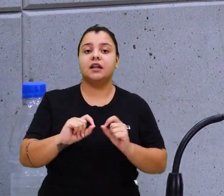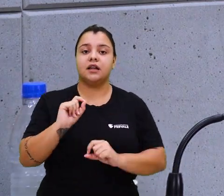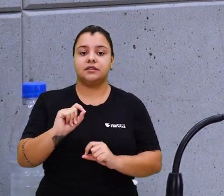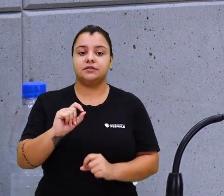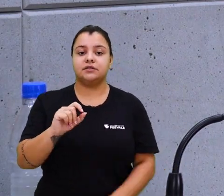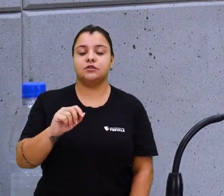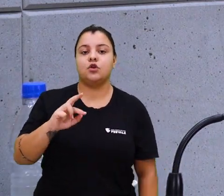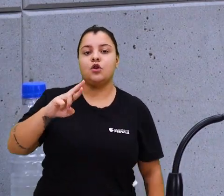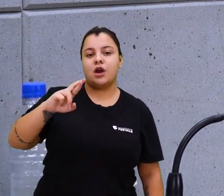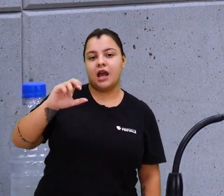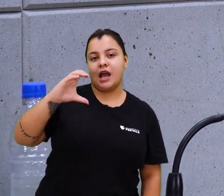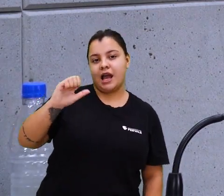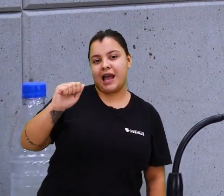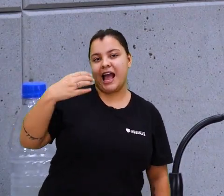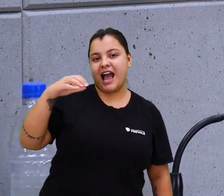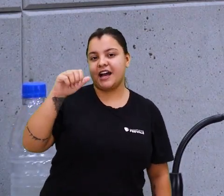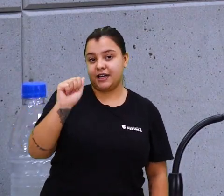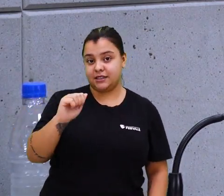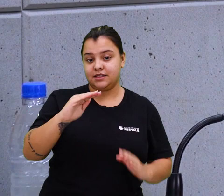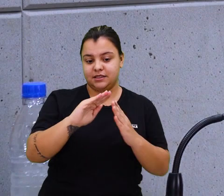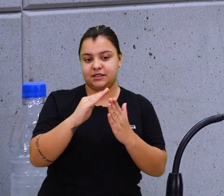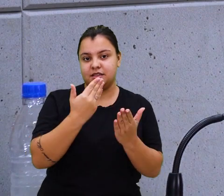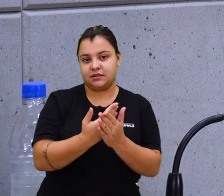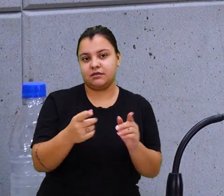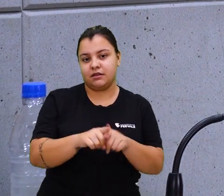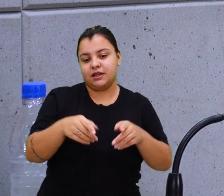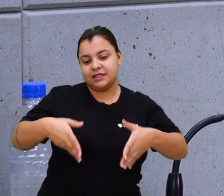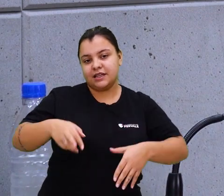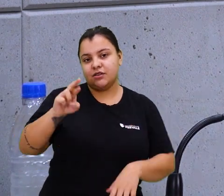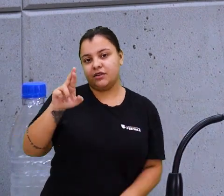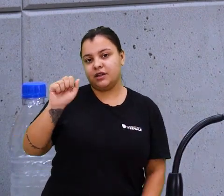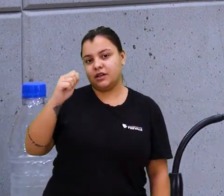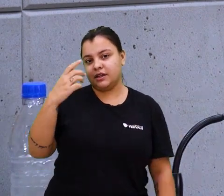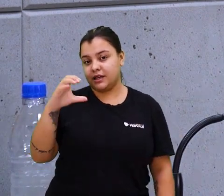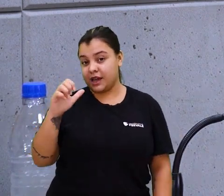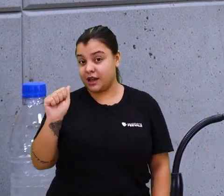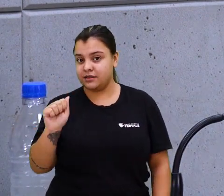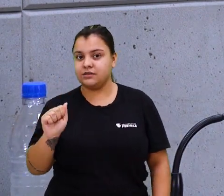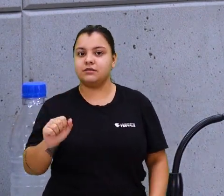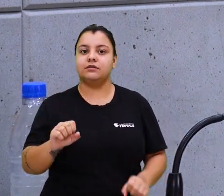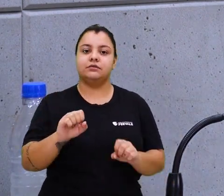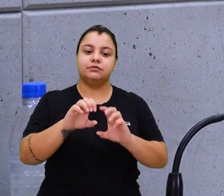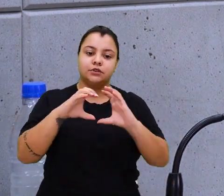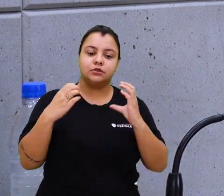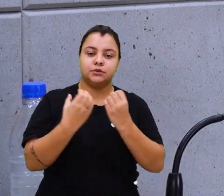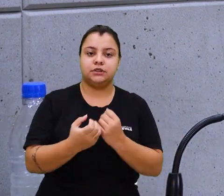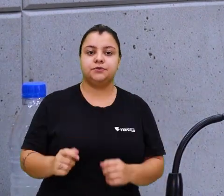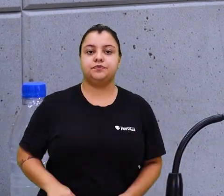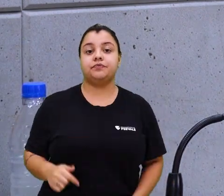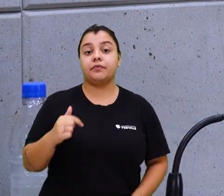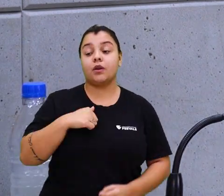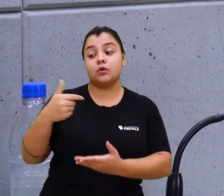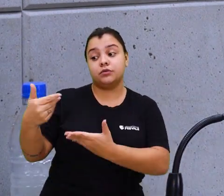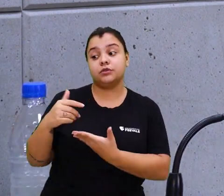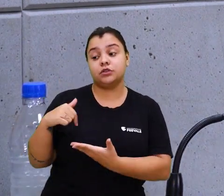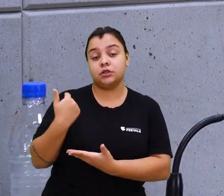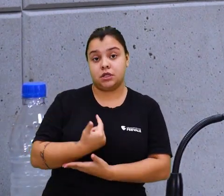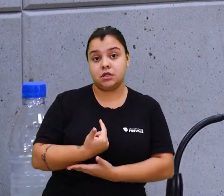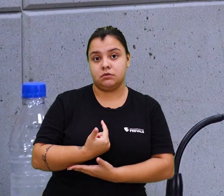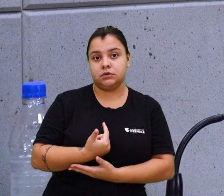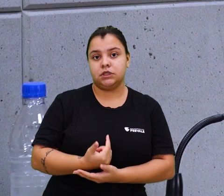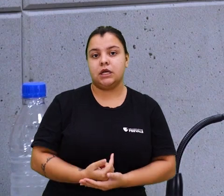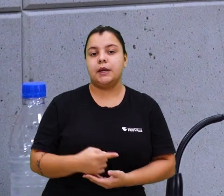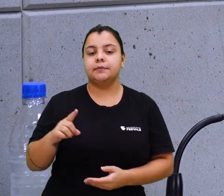Raça nas escolas que atualmente é o raça nas comunidades né que foi um convite que eu recebi dos alunos